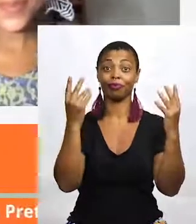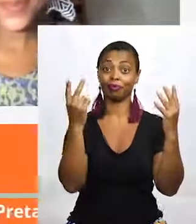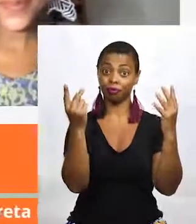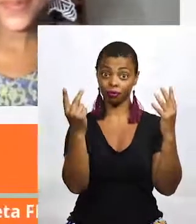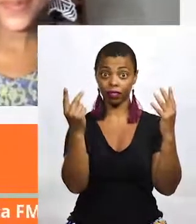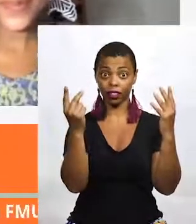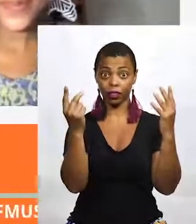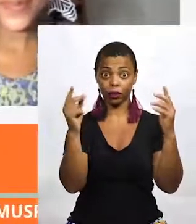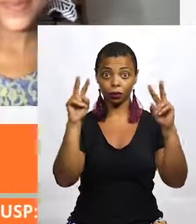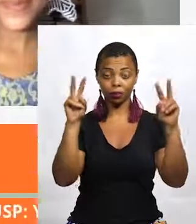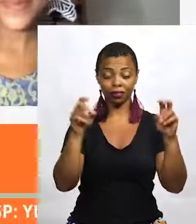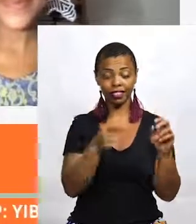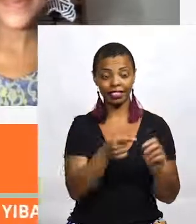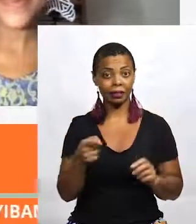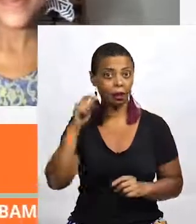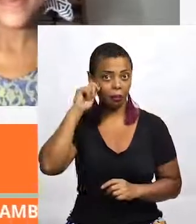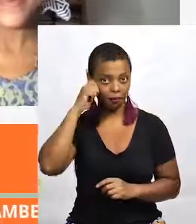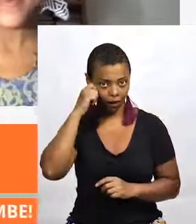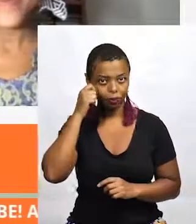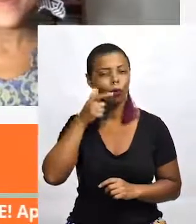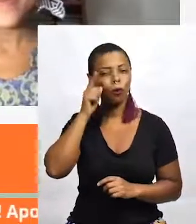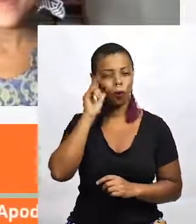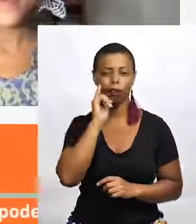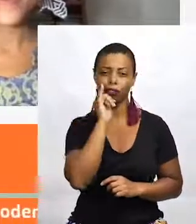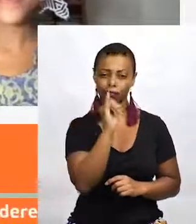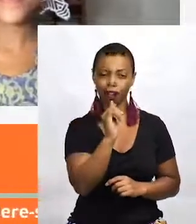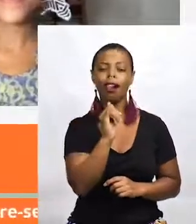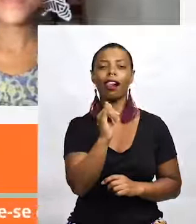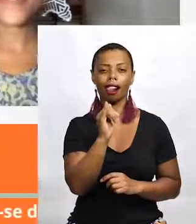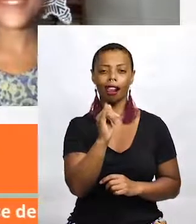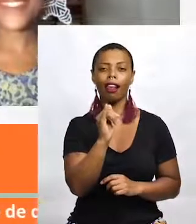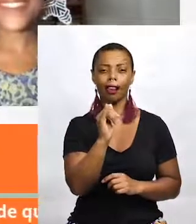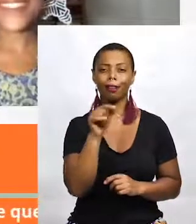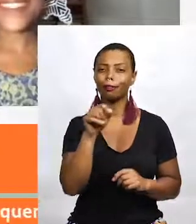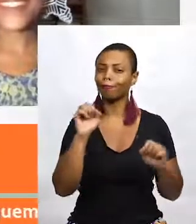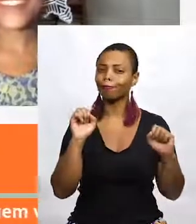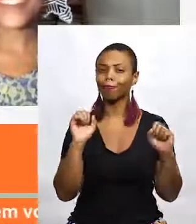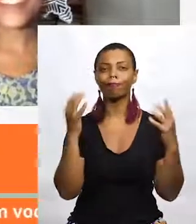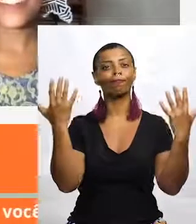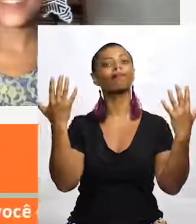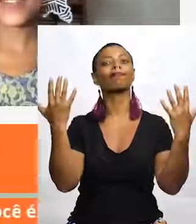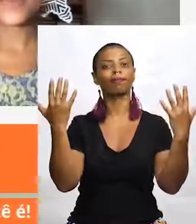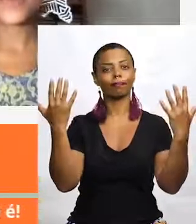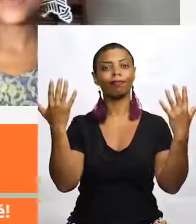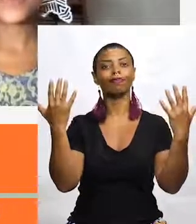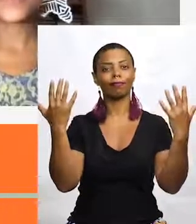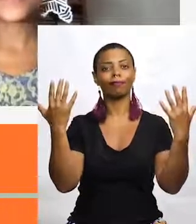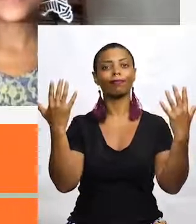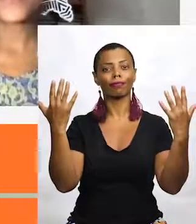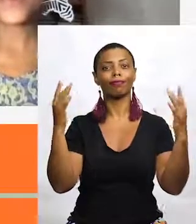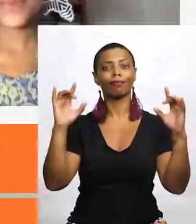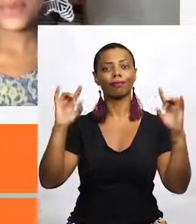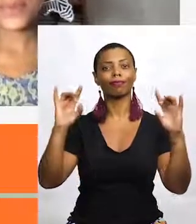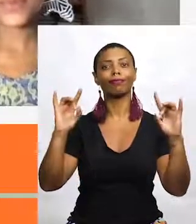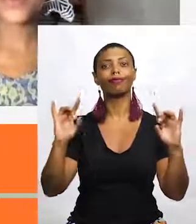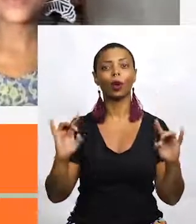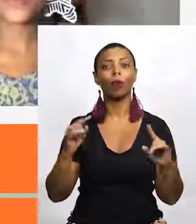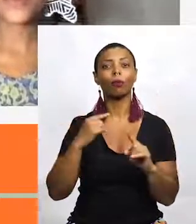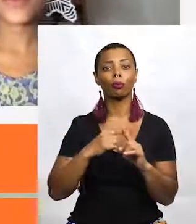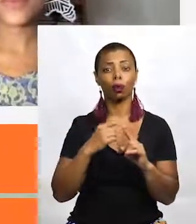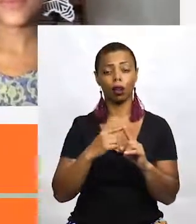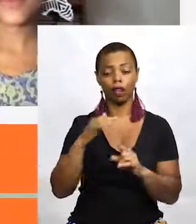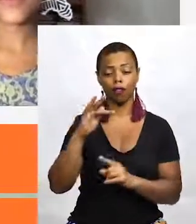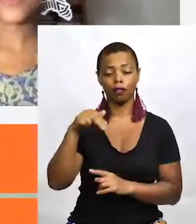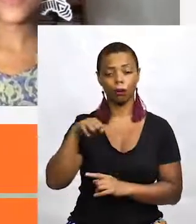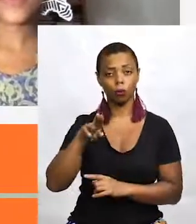da Semana Preta. Como foi dito ontem, esse é um evento que tem como marco a primeira iniciativa em